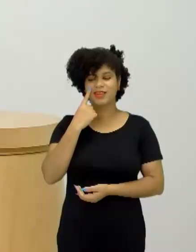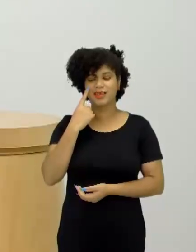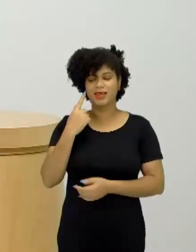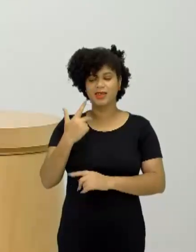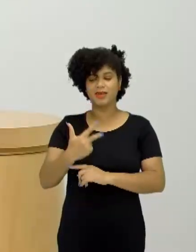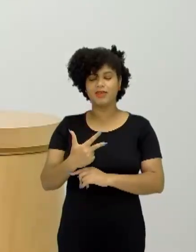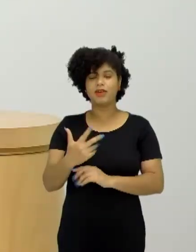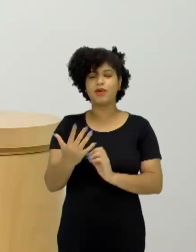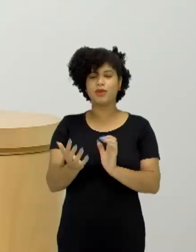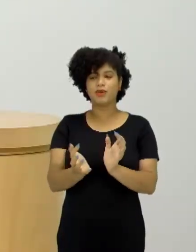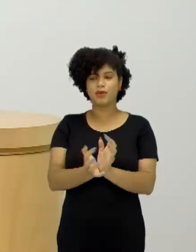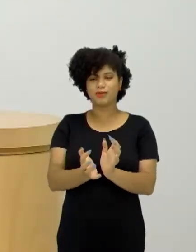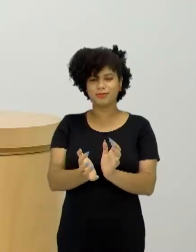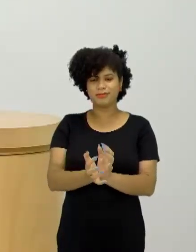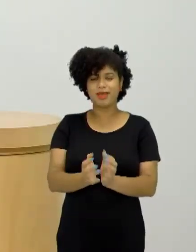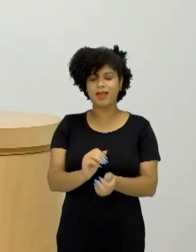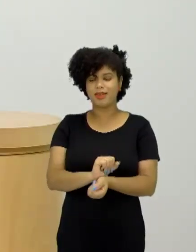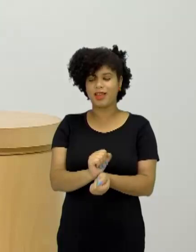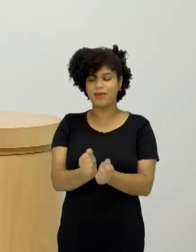de escravo,